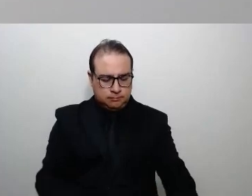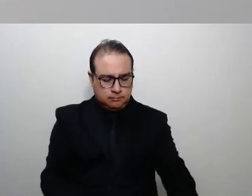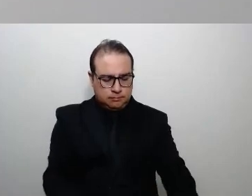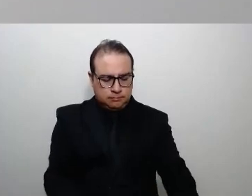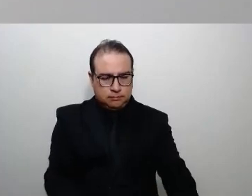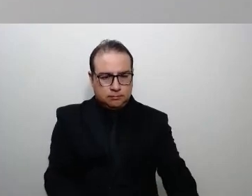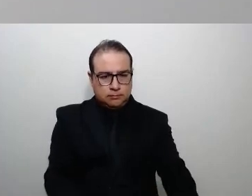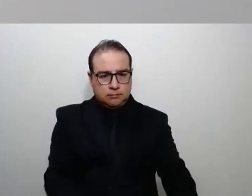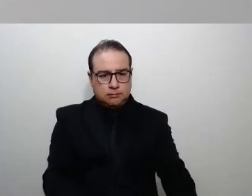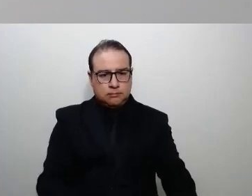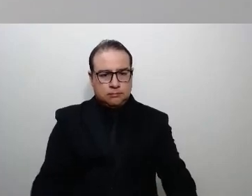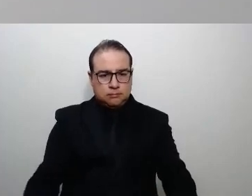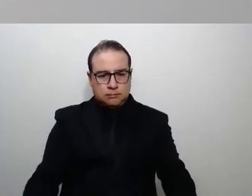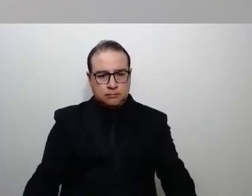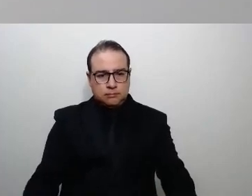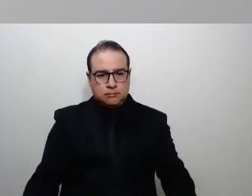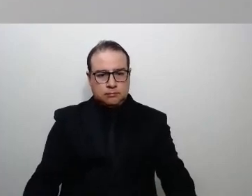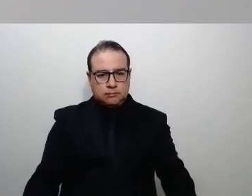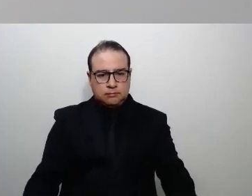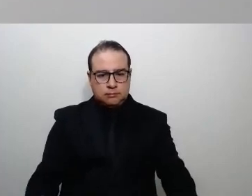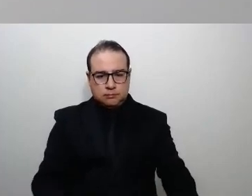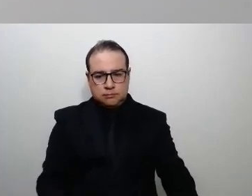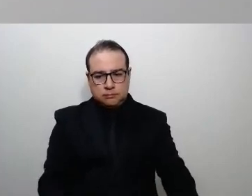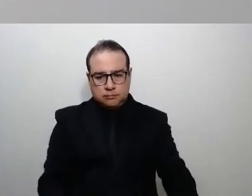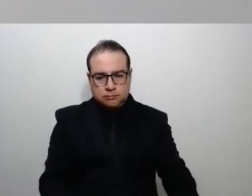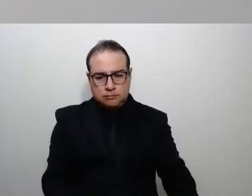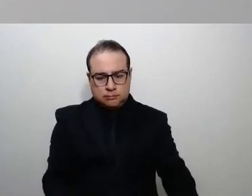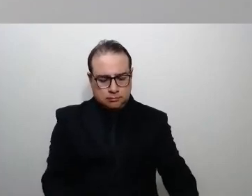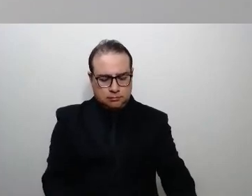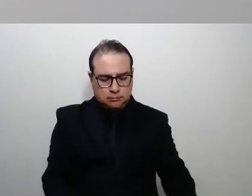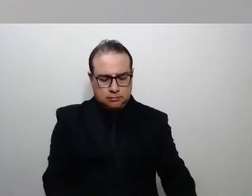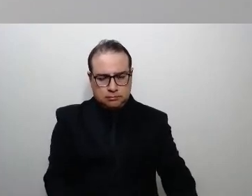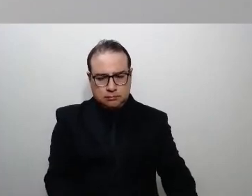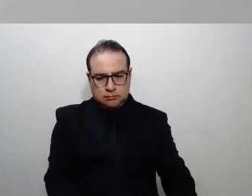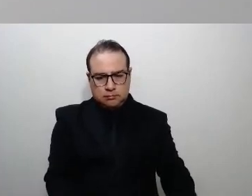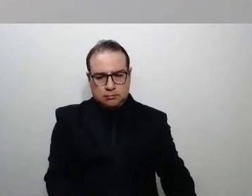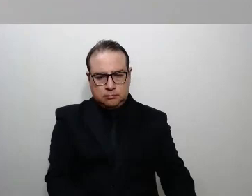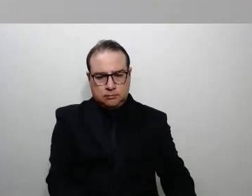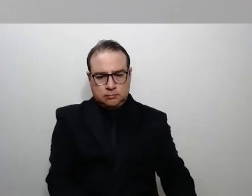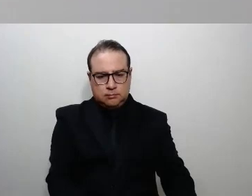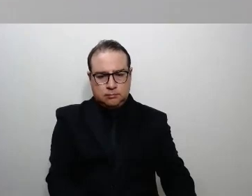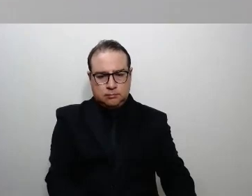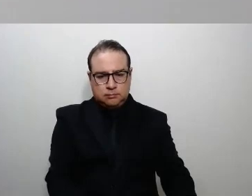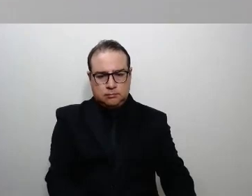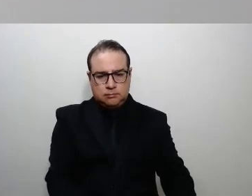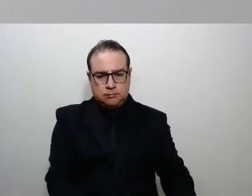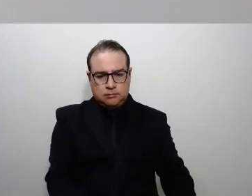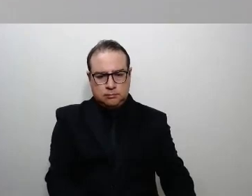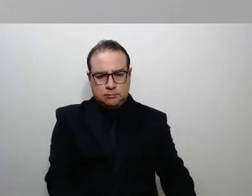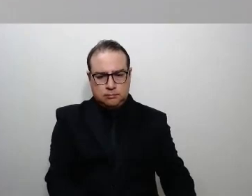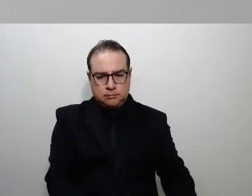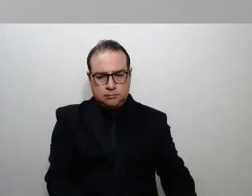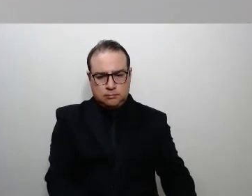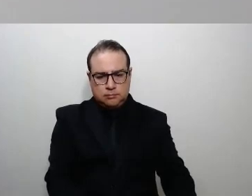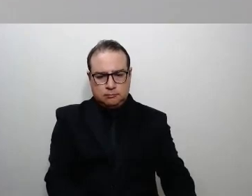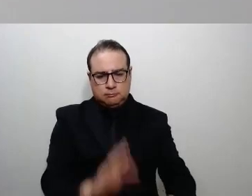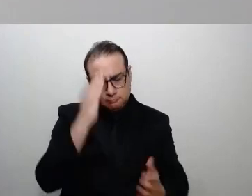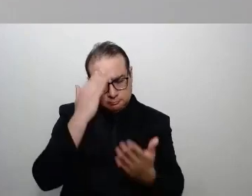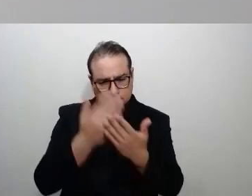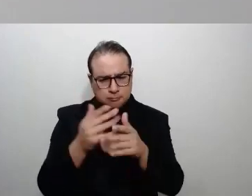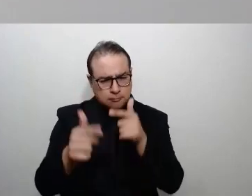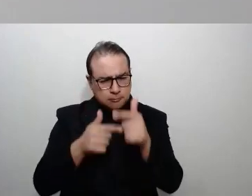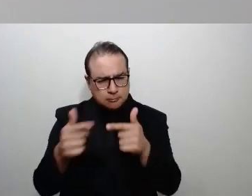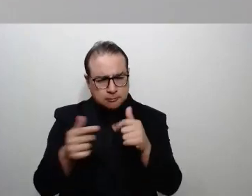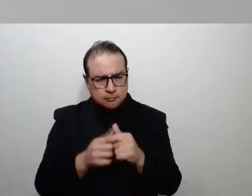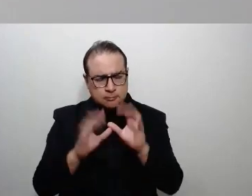acreditando que efetivamente esse tipo de trabalho esse tipo de unidade que estamos vivenciando hoje